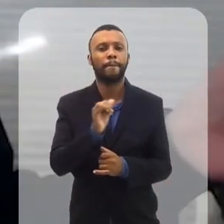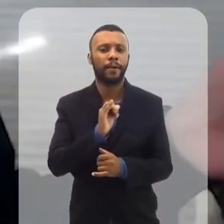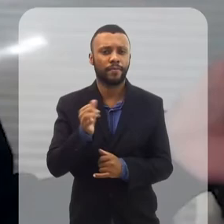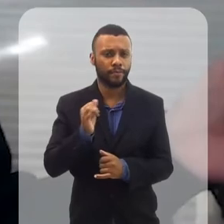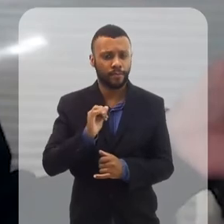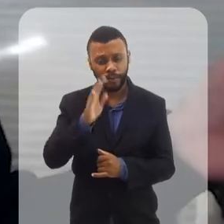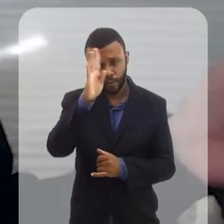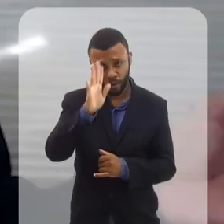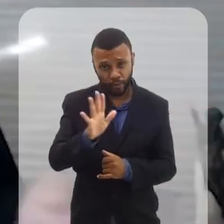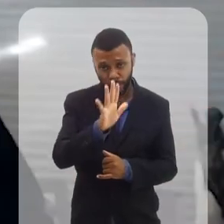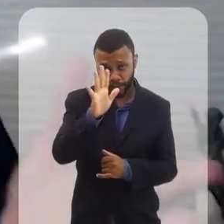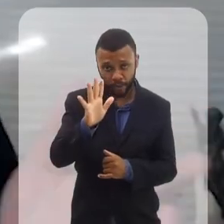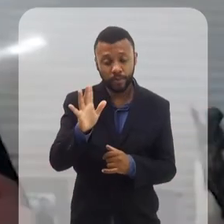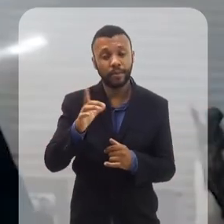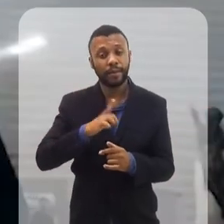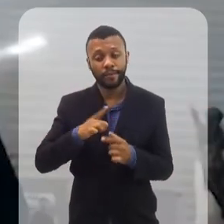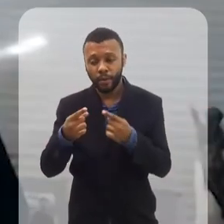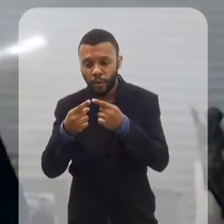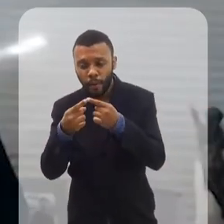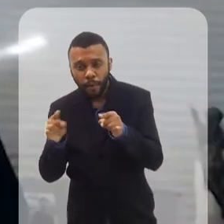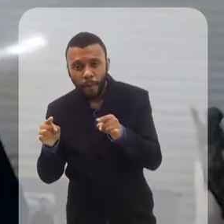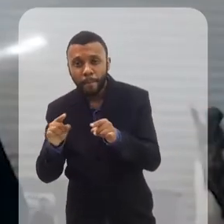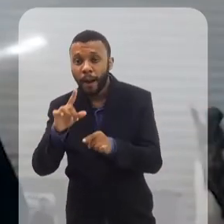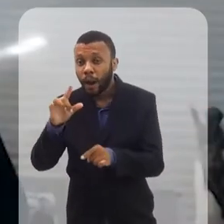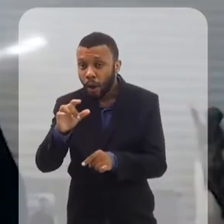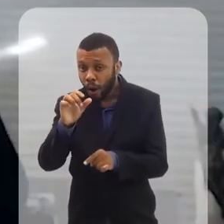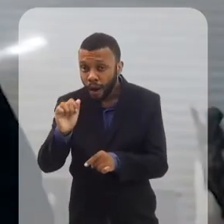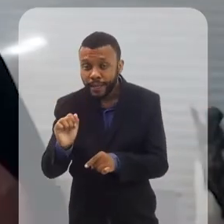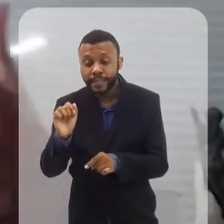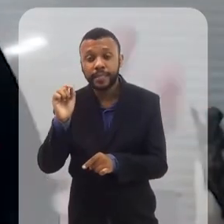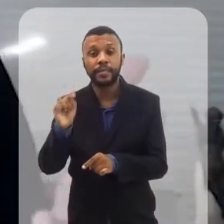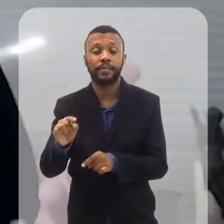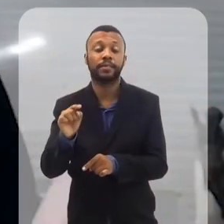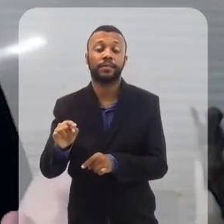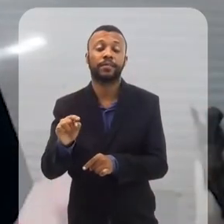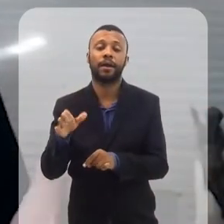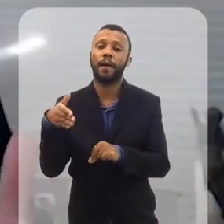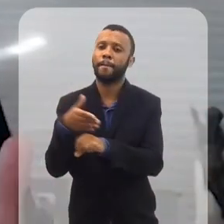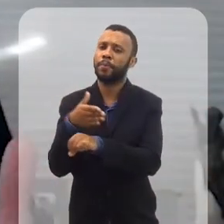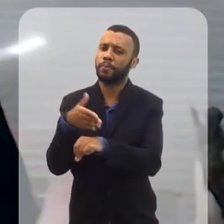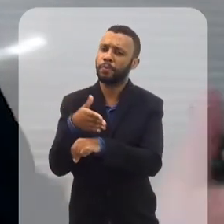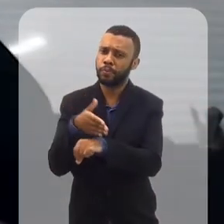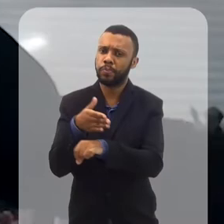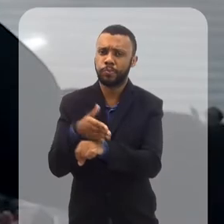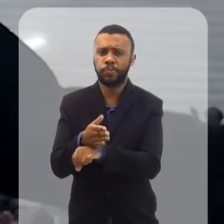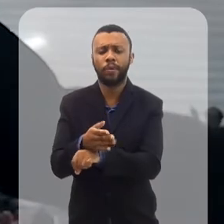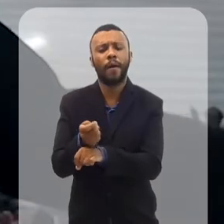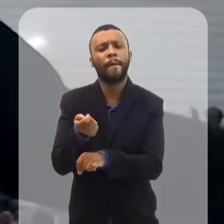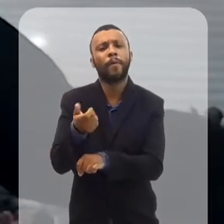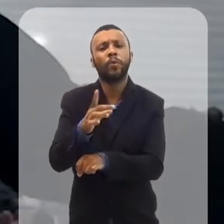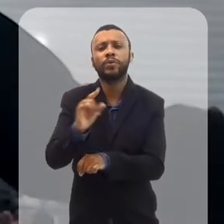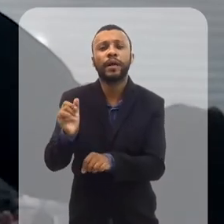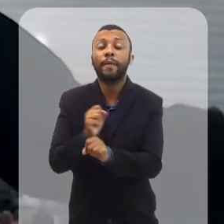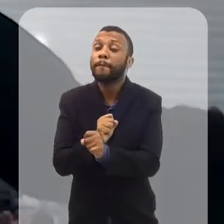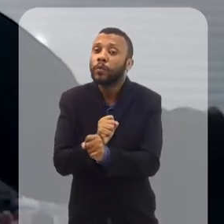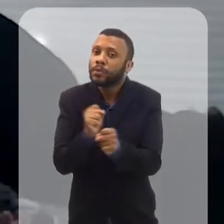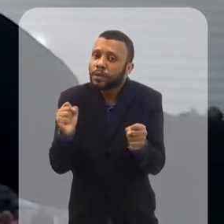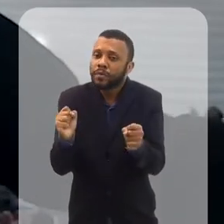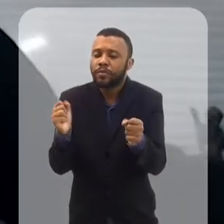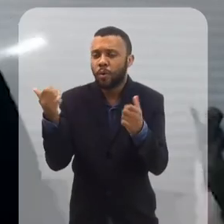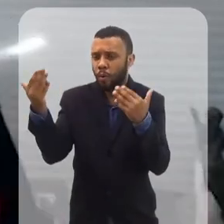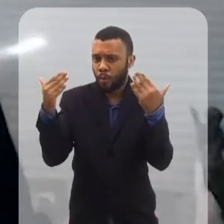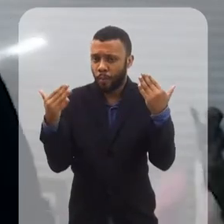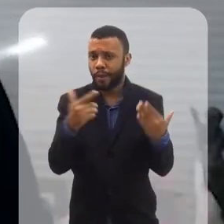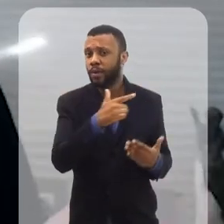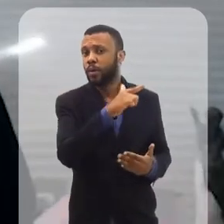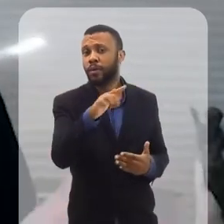uma loja no metaverso, teve 9 milhões de acessos. Quando que uma loja teria 9 milhões de acessos em poucos dias?